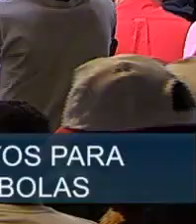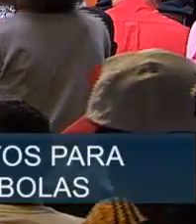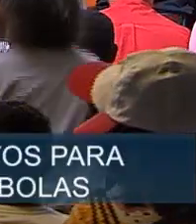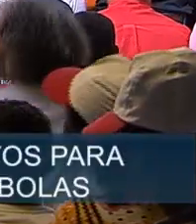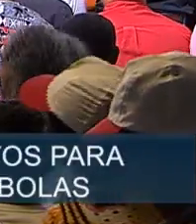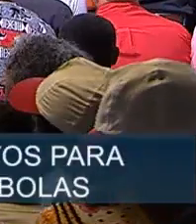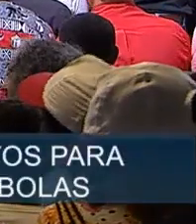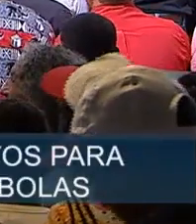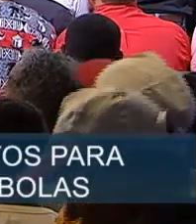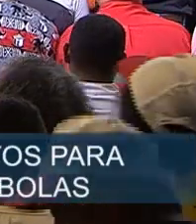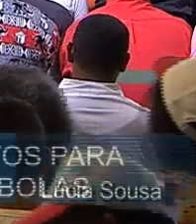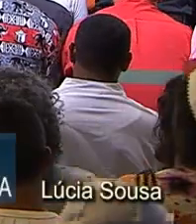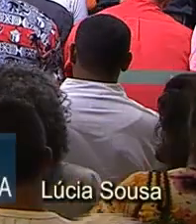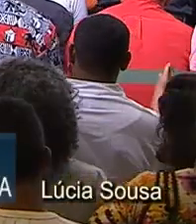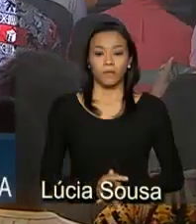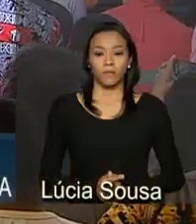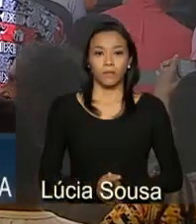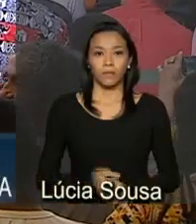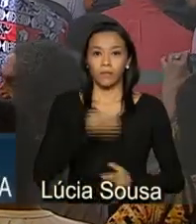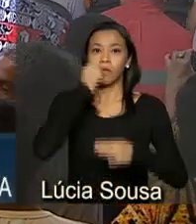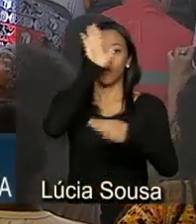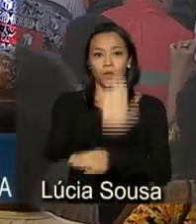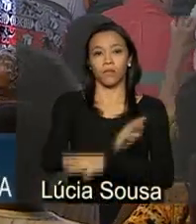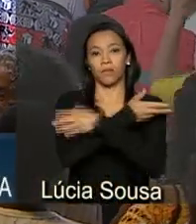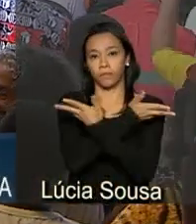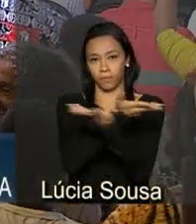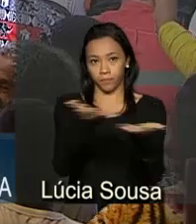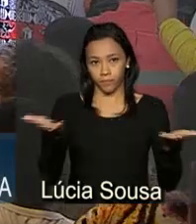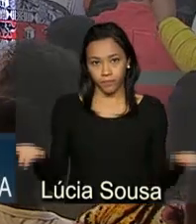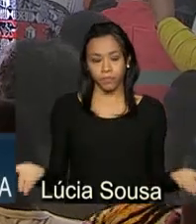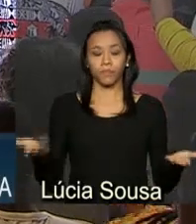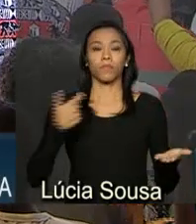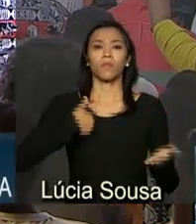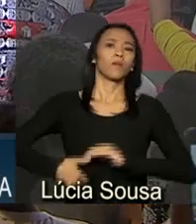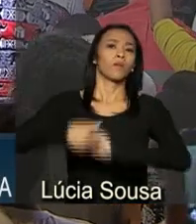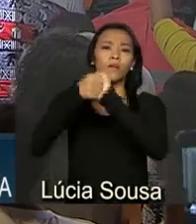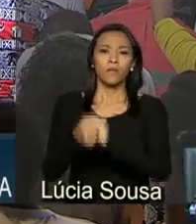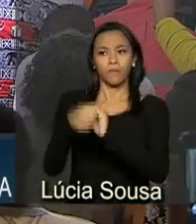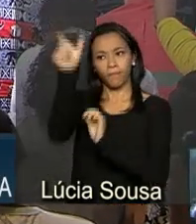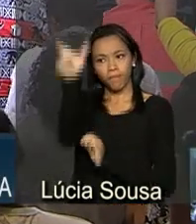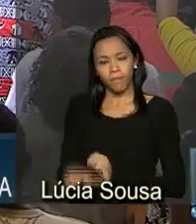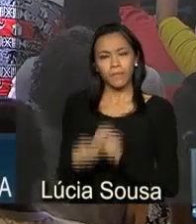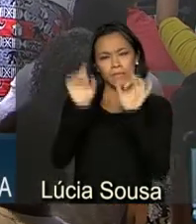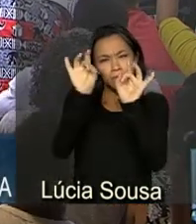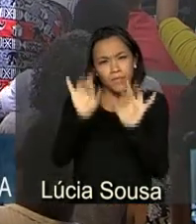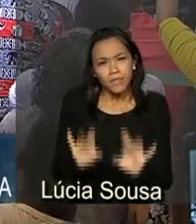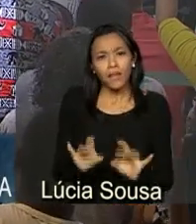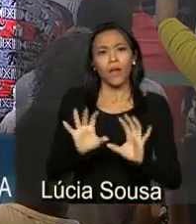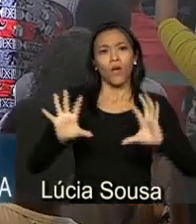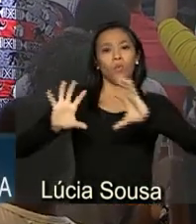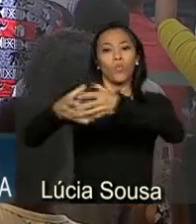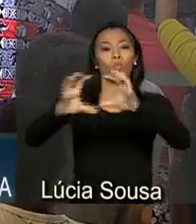Boa tarde a todos e a todas. Meu cumprimento especial ao